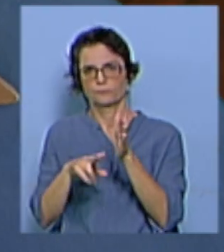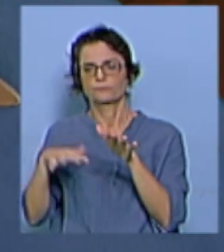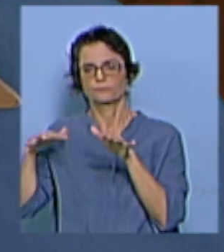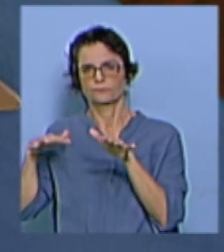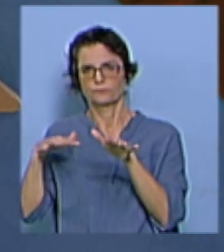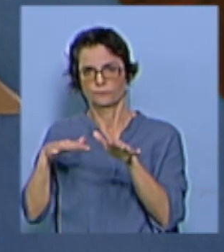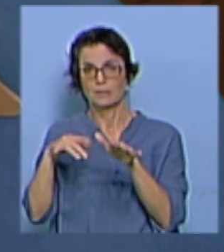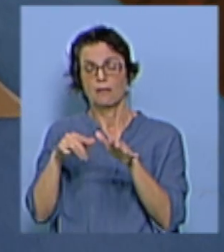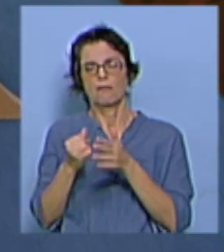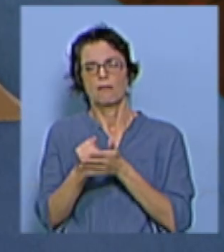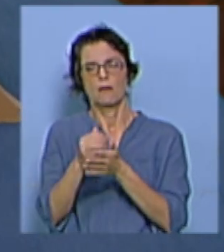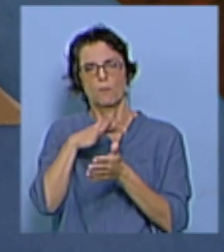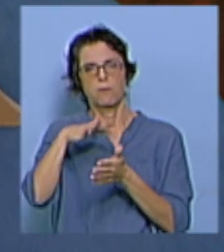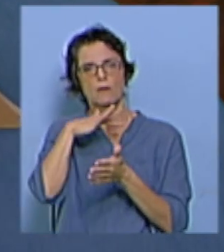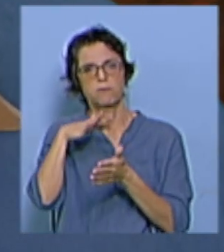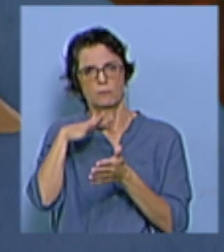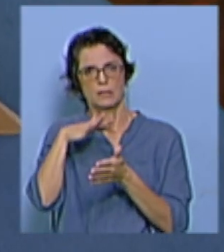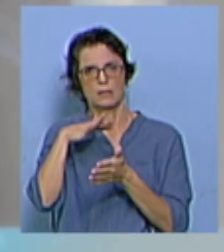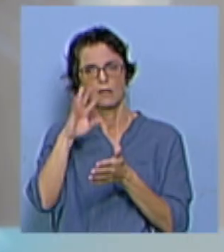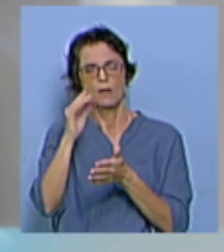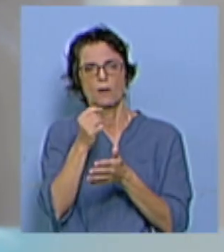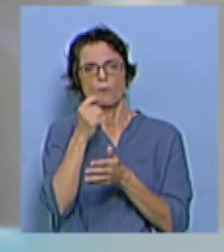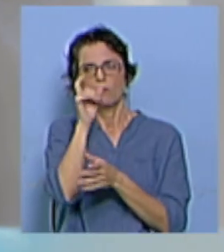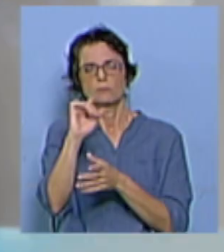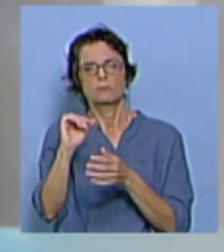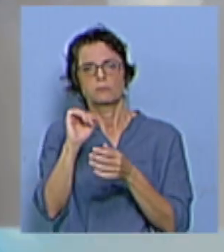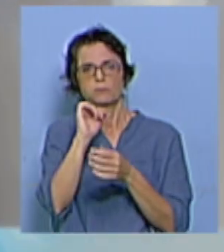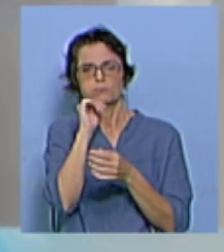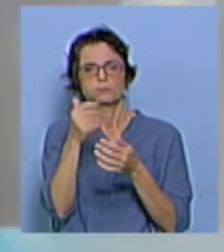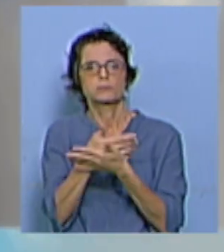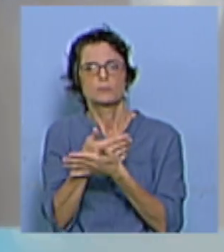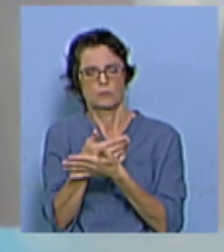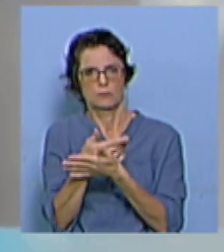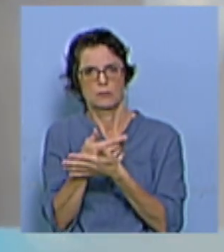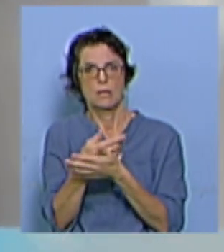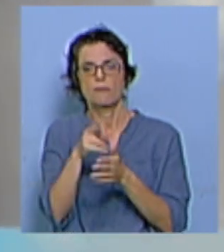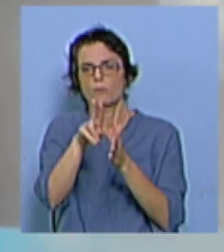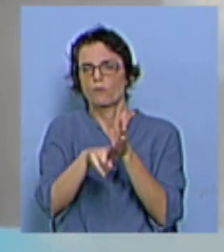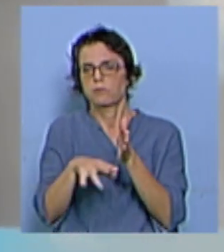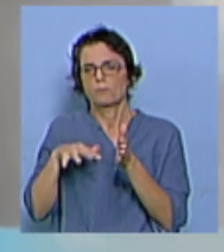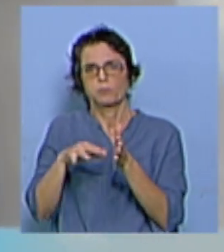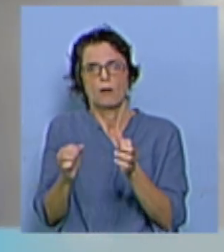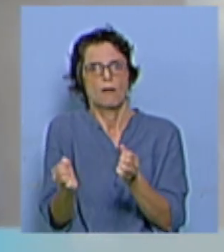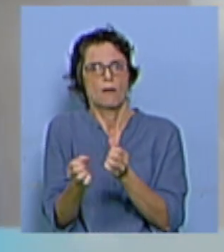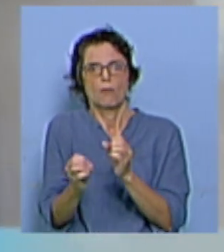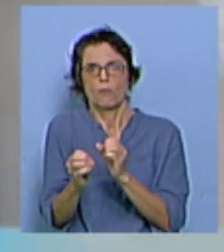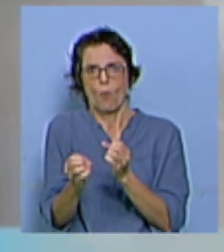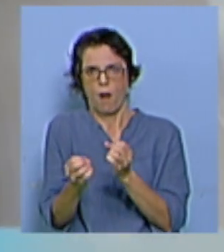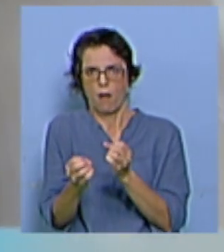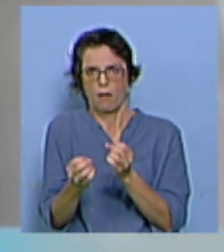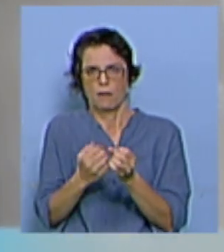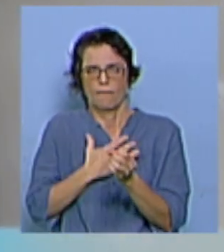as famílias naquele momento de perda de um familiar querido que depois não podem acompanhar naquele momento final, ou que pelo